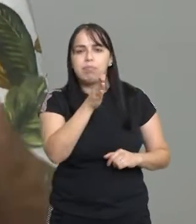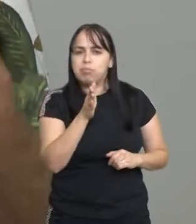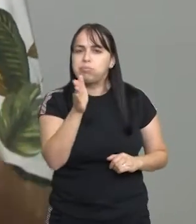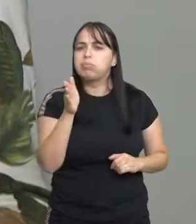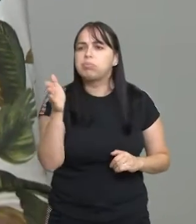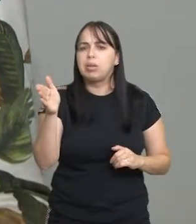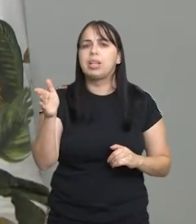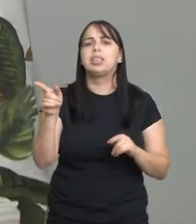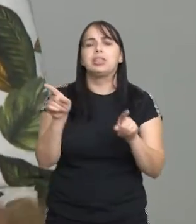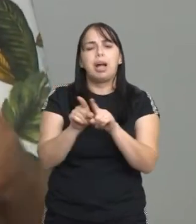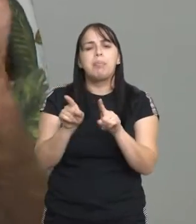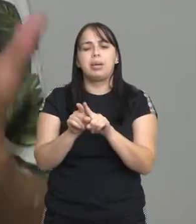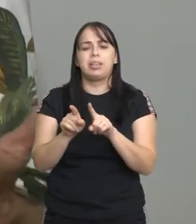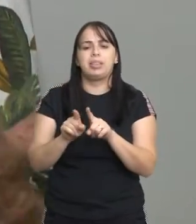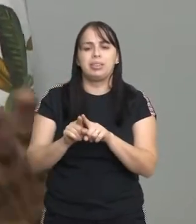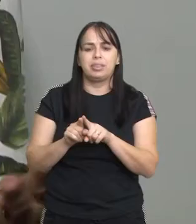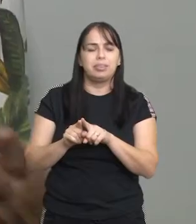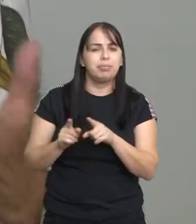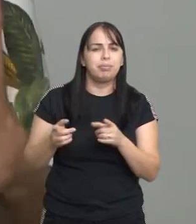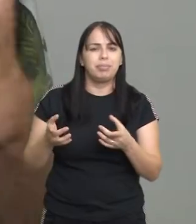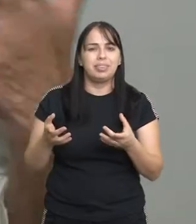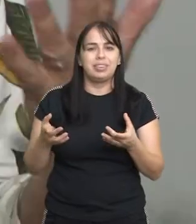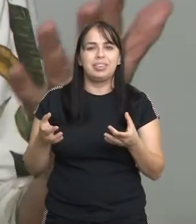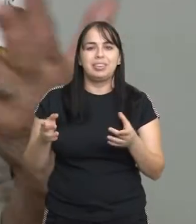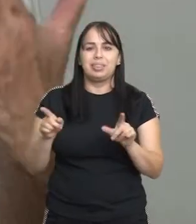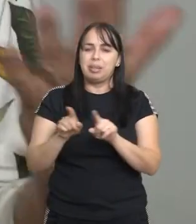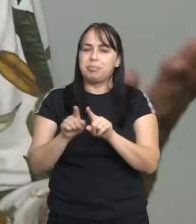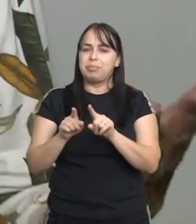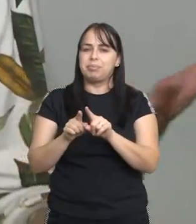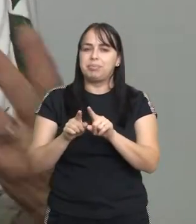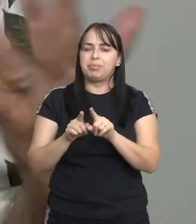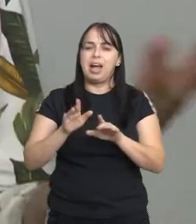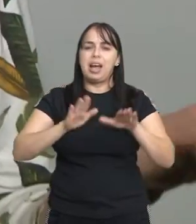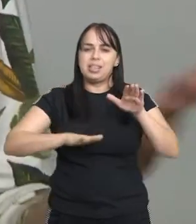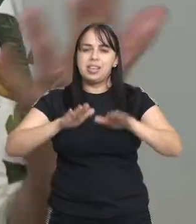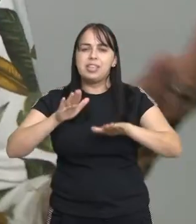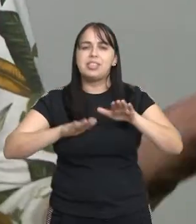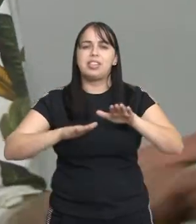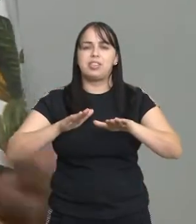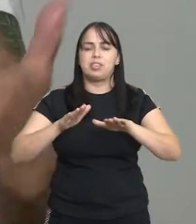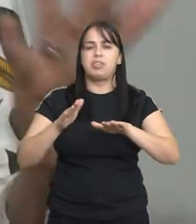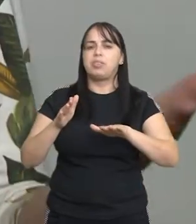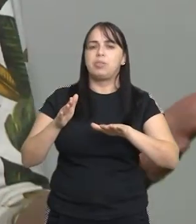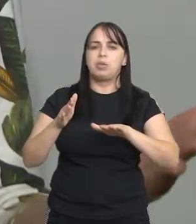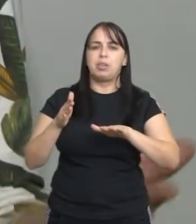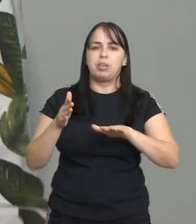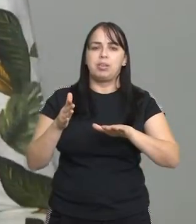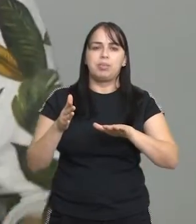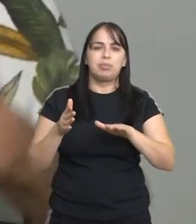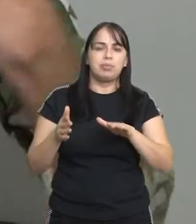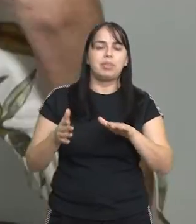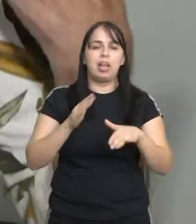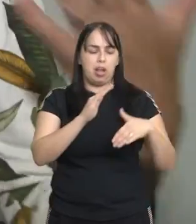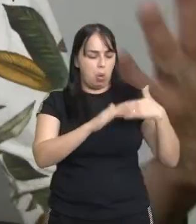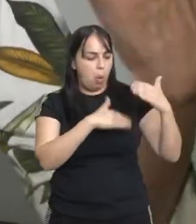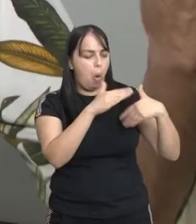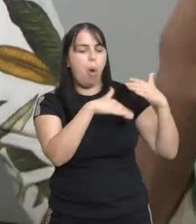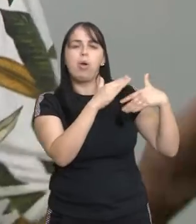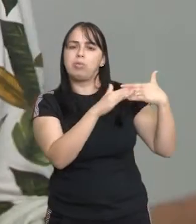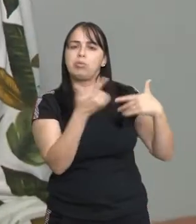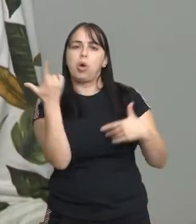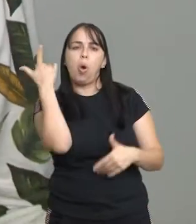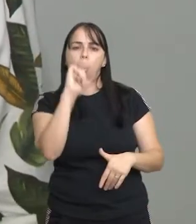tenham autonomia e que também, dentro das possibilidades, que tem muitos casos que vai conseguir mesmo